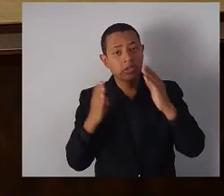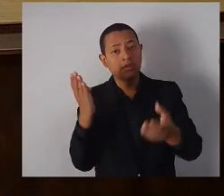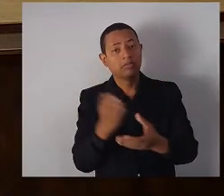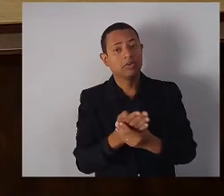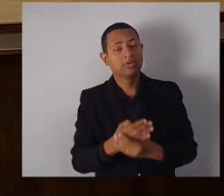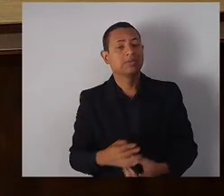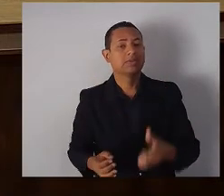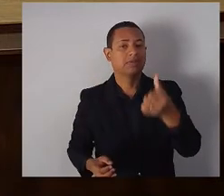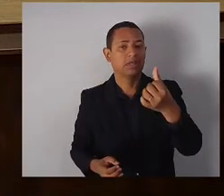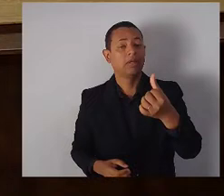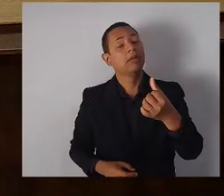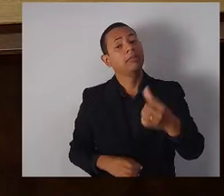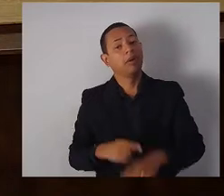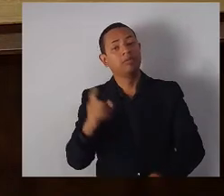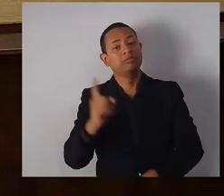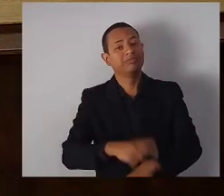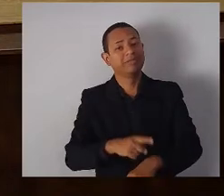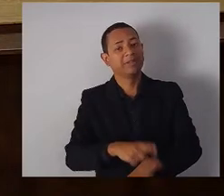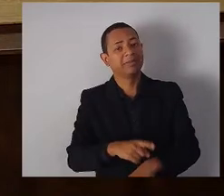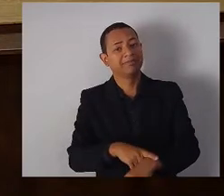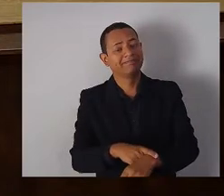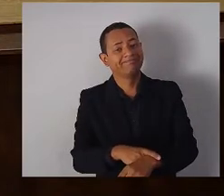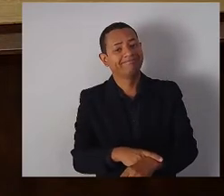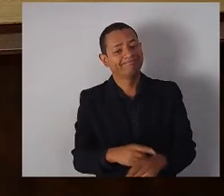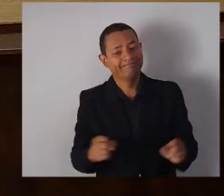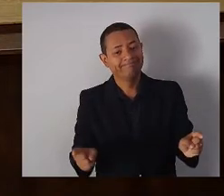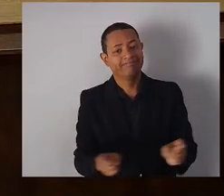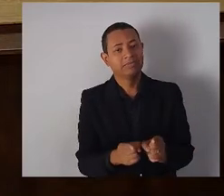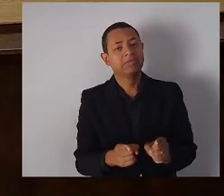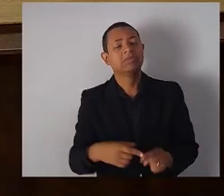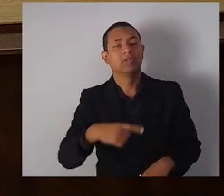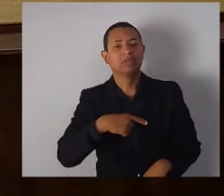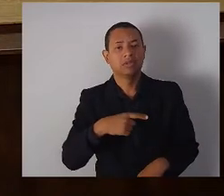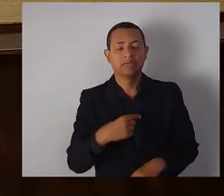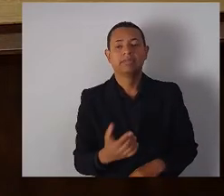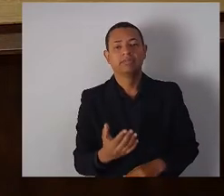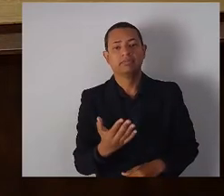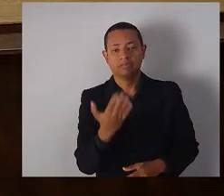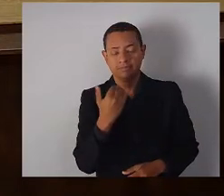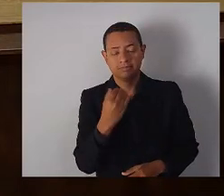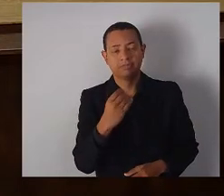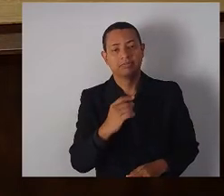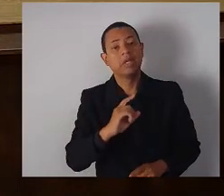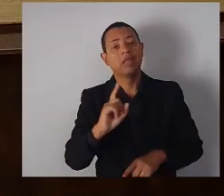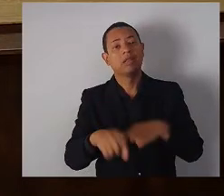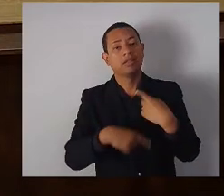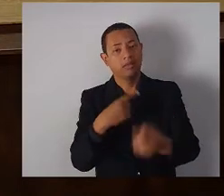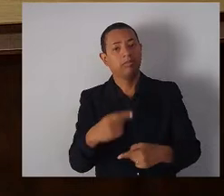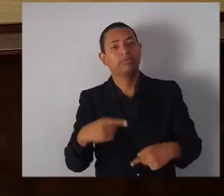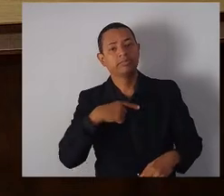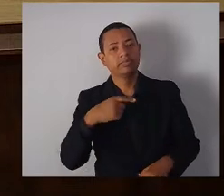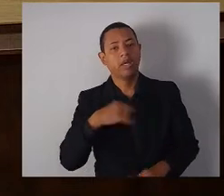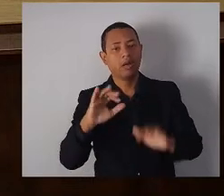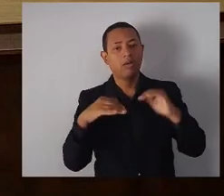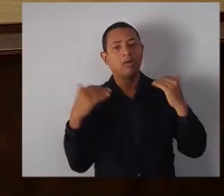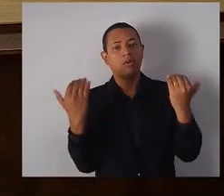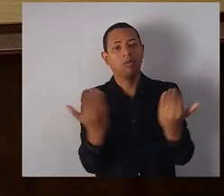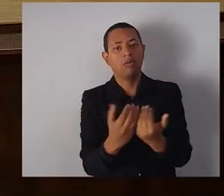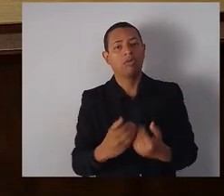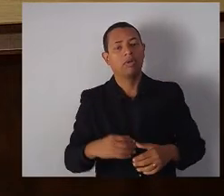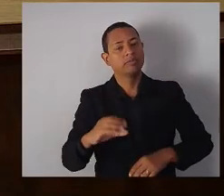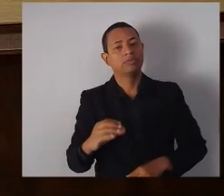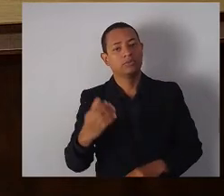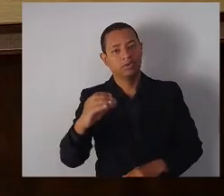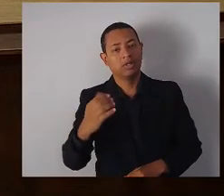conta do tempo, porque nós já vamos ter almoço ainda, depois o congresso no Crato, no centro de